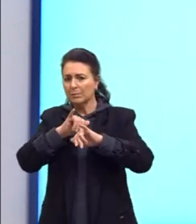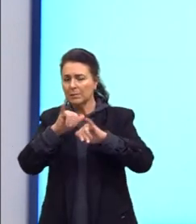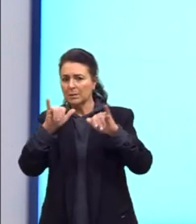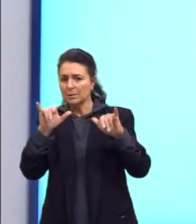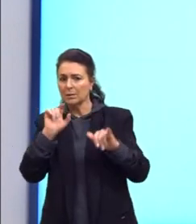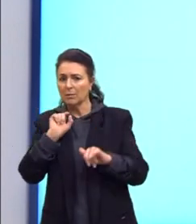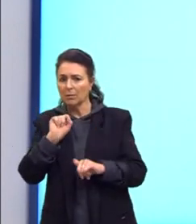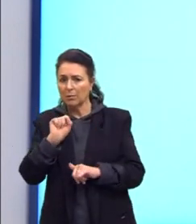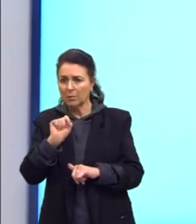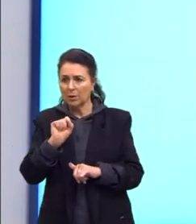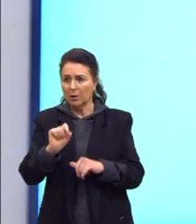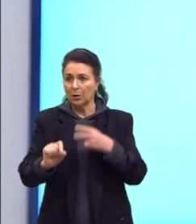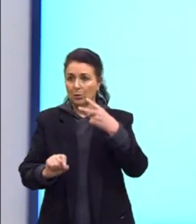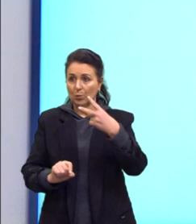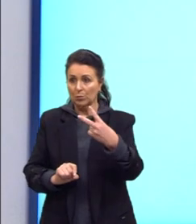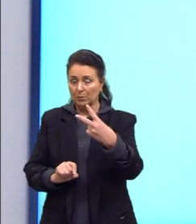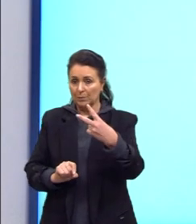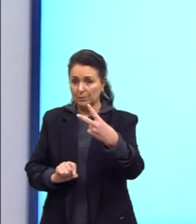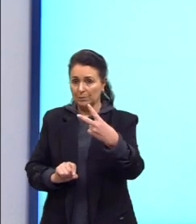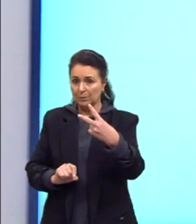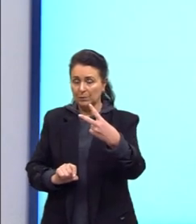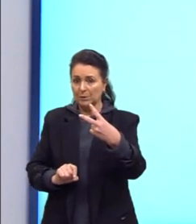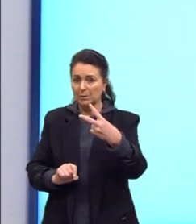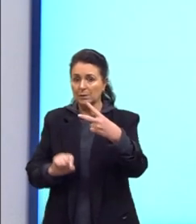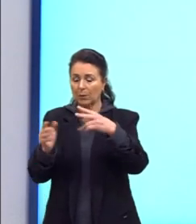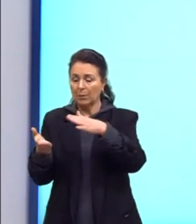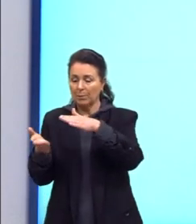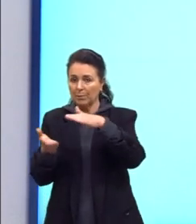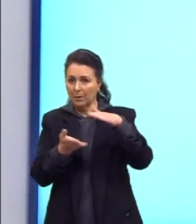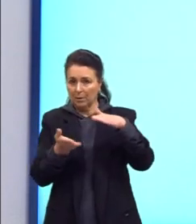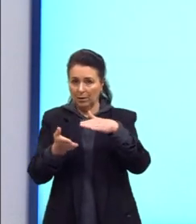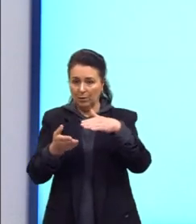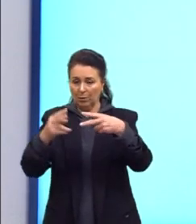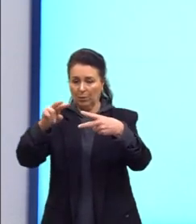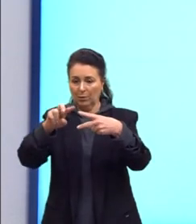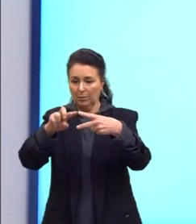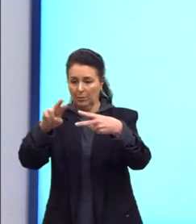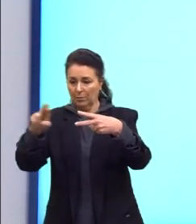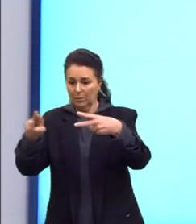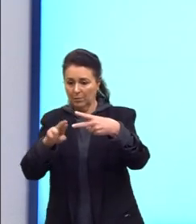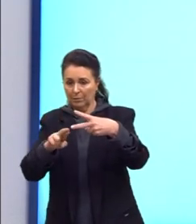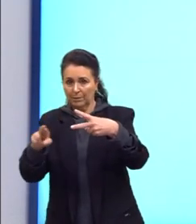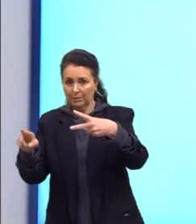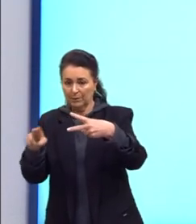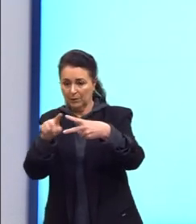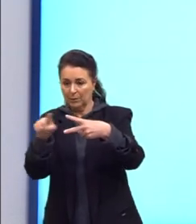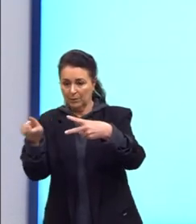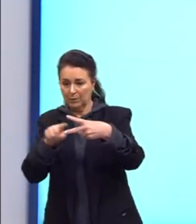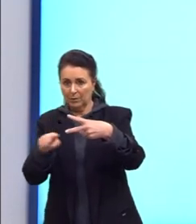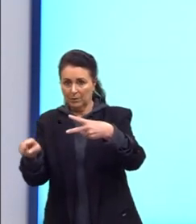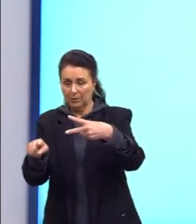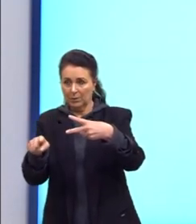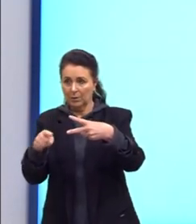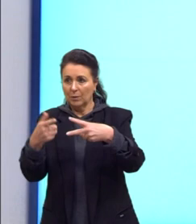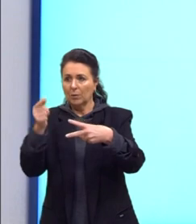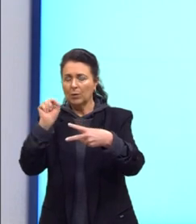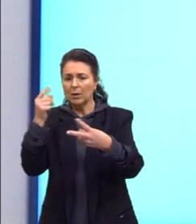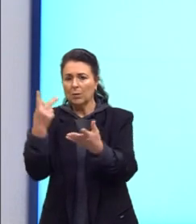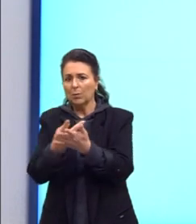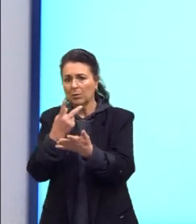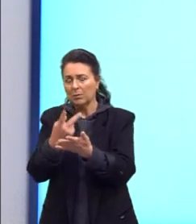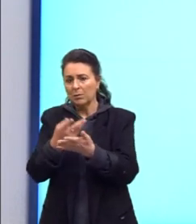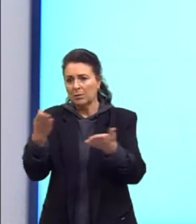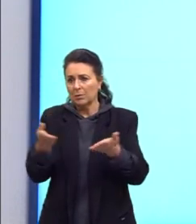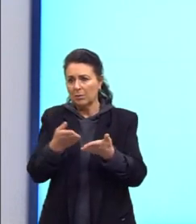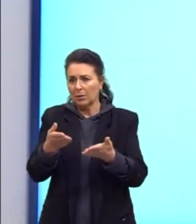dizer que esses dois aqui estão em paralelo e já quando a gente tá vendo amperímetro o que que aconteceu aqui